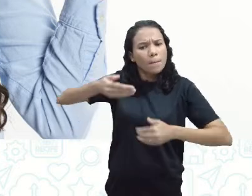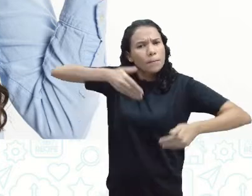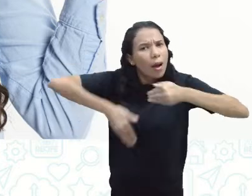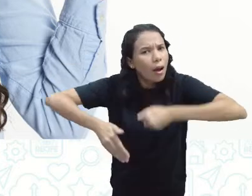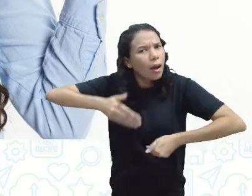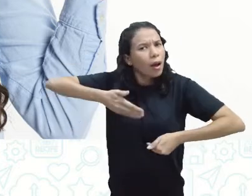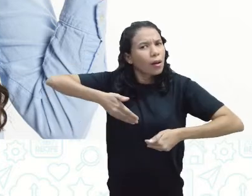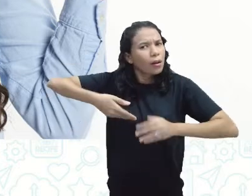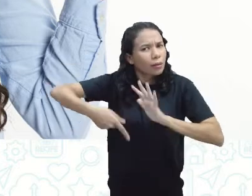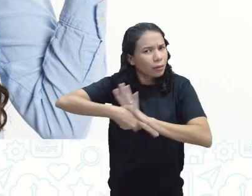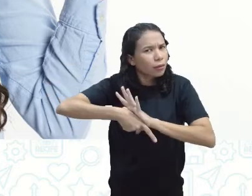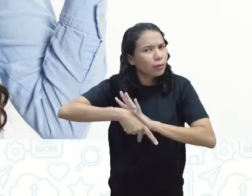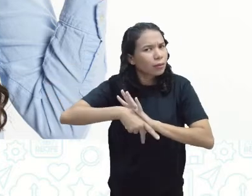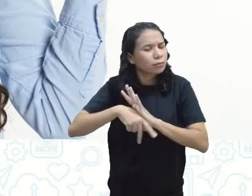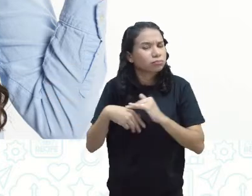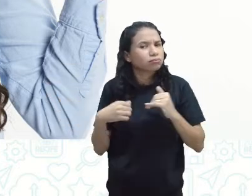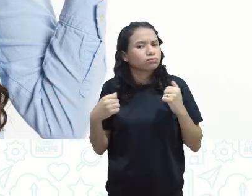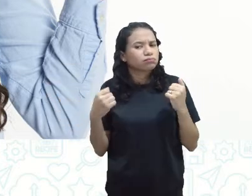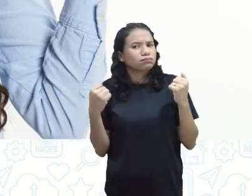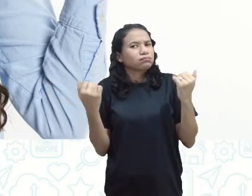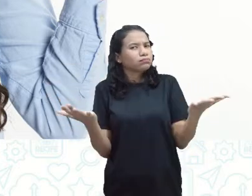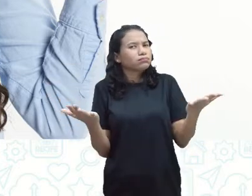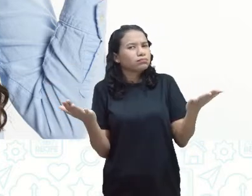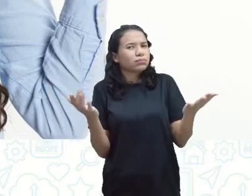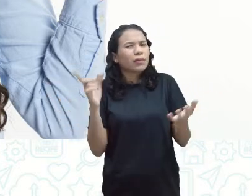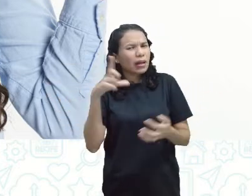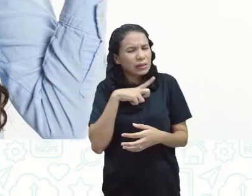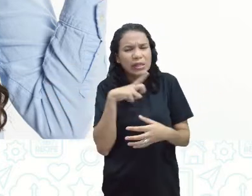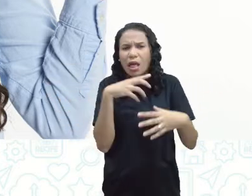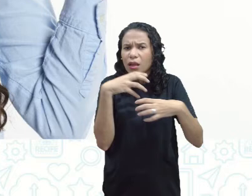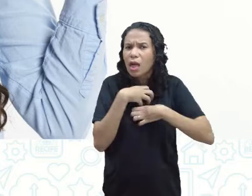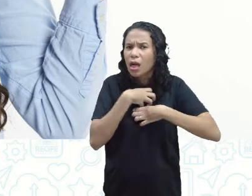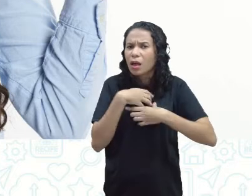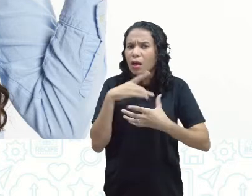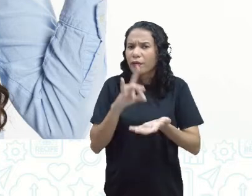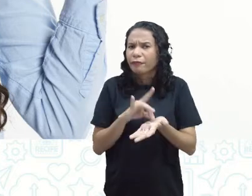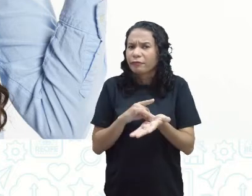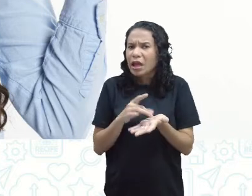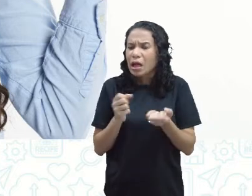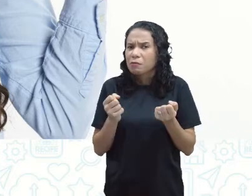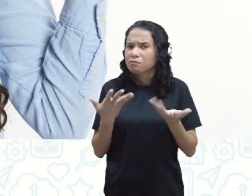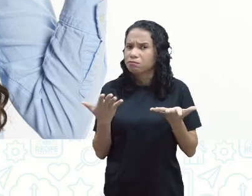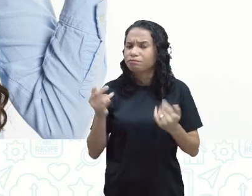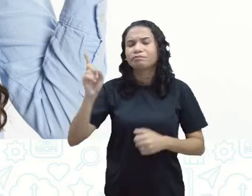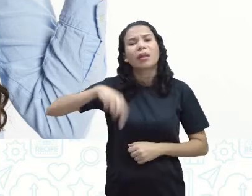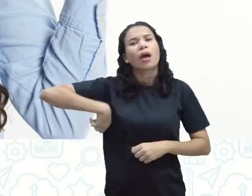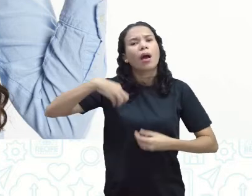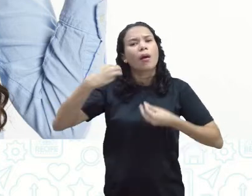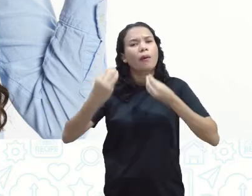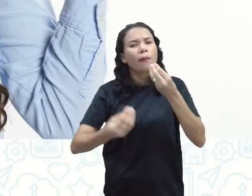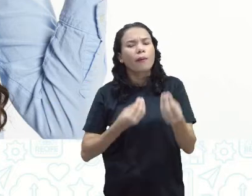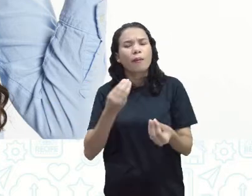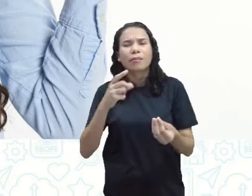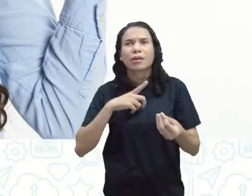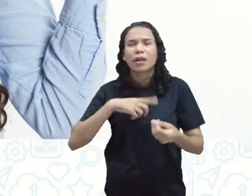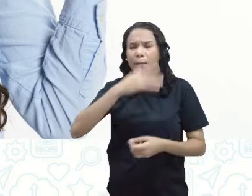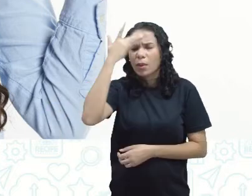ou engajada? Será que você se sente, né, essa questão